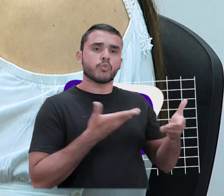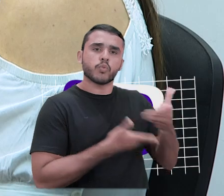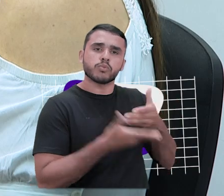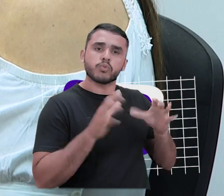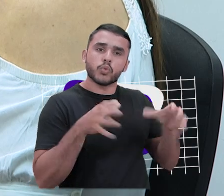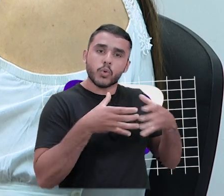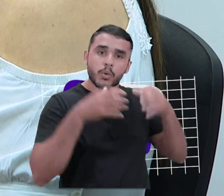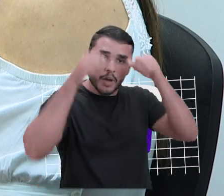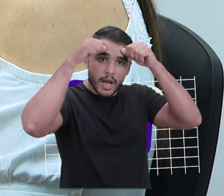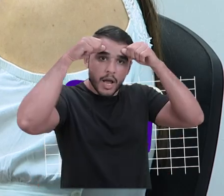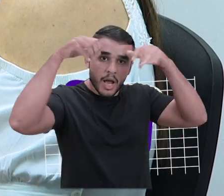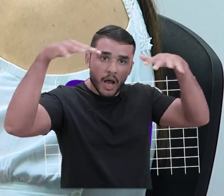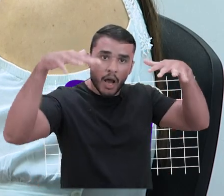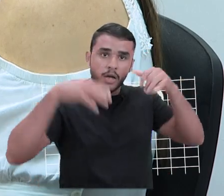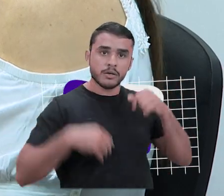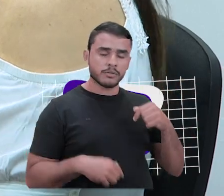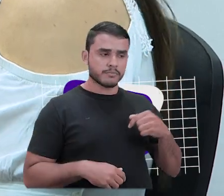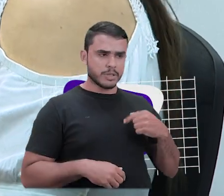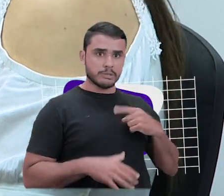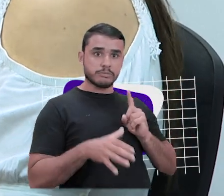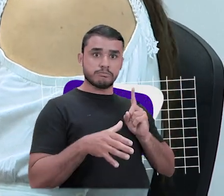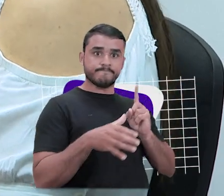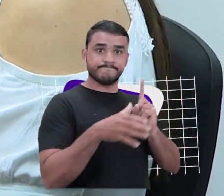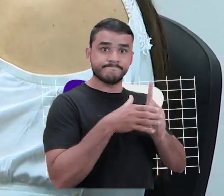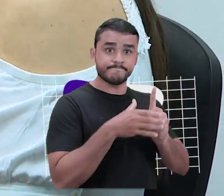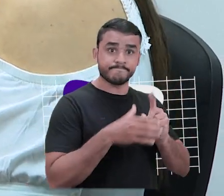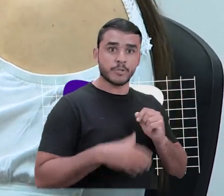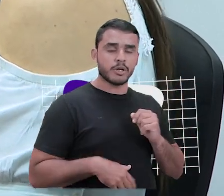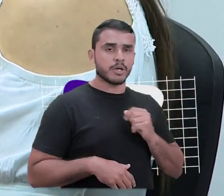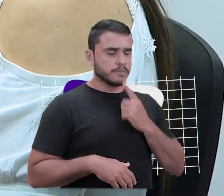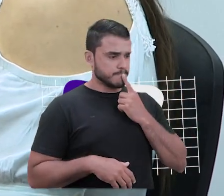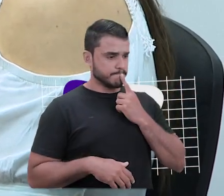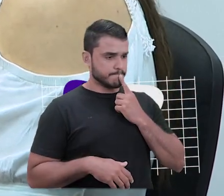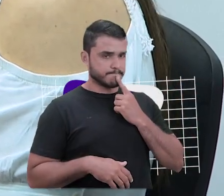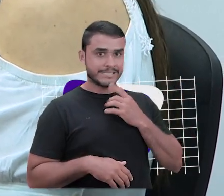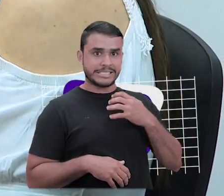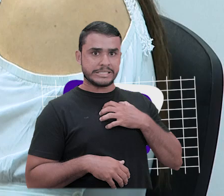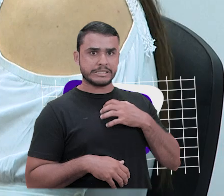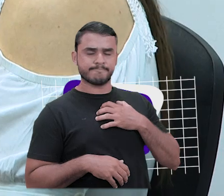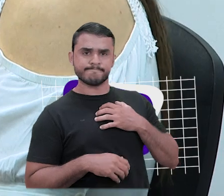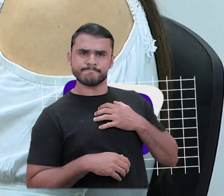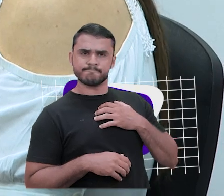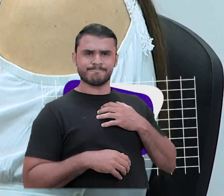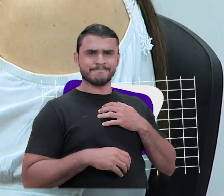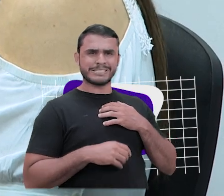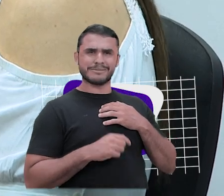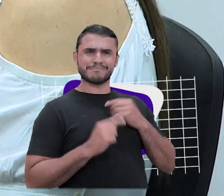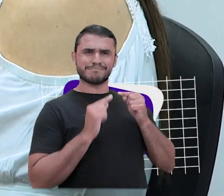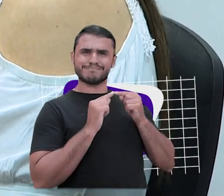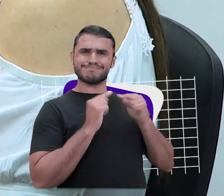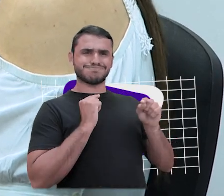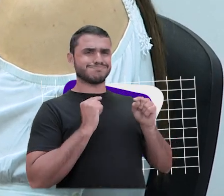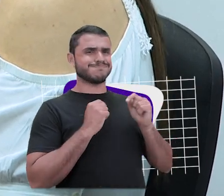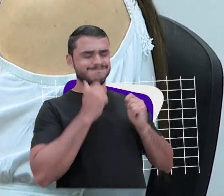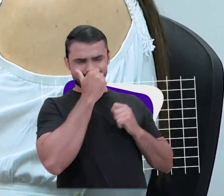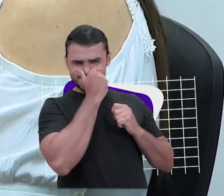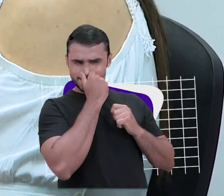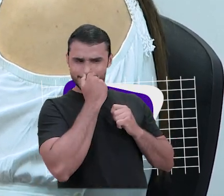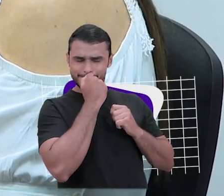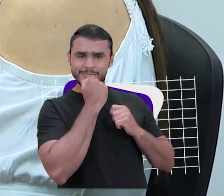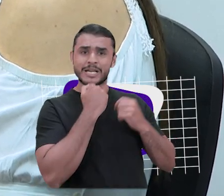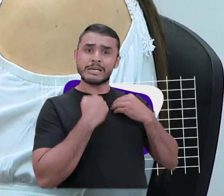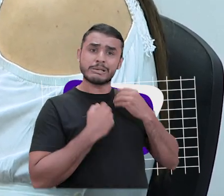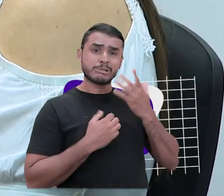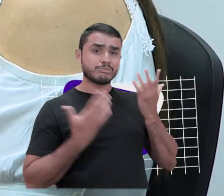para mim. Eu não vim pronto. Eu fui entender isso e falar, caramba, na verdade isso parece comigo. Então é uma coisa que eu